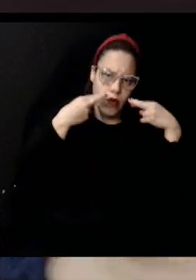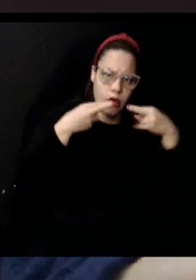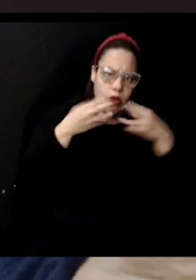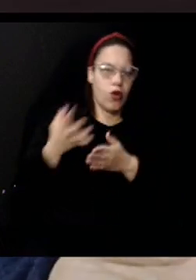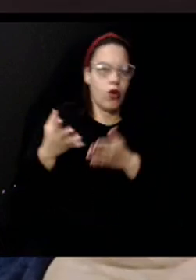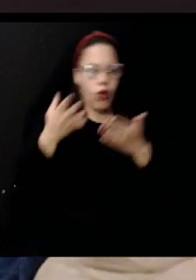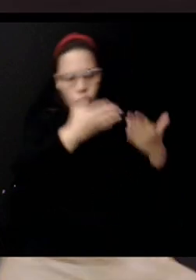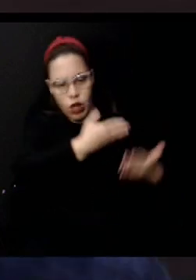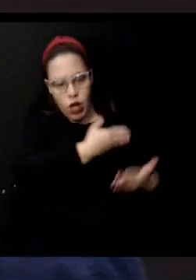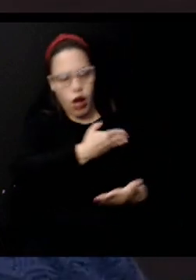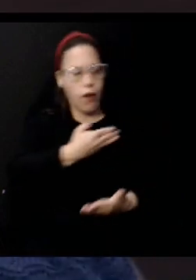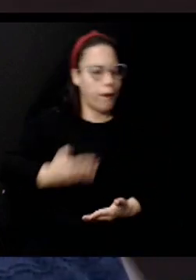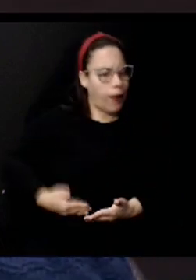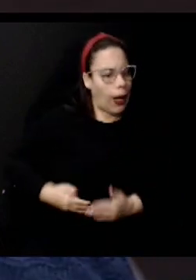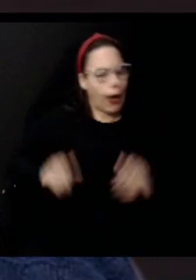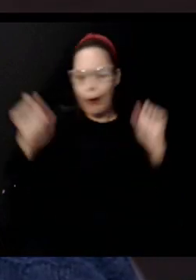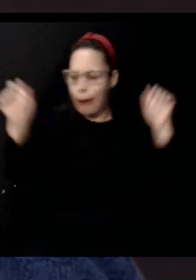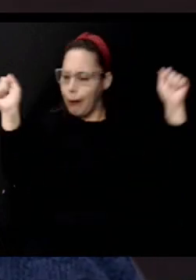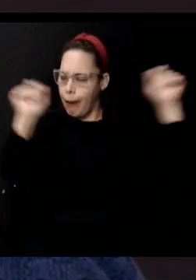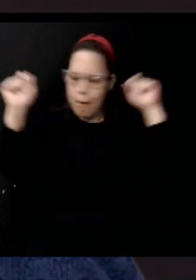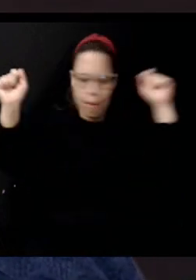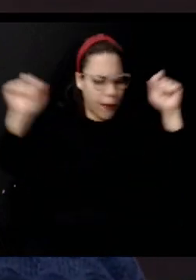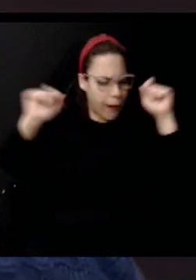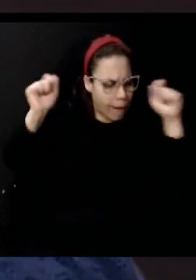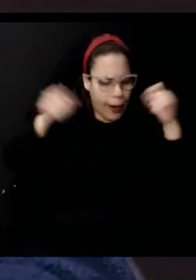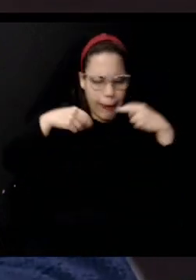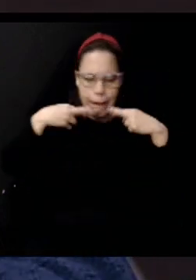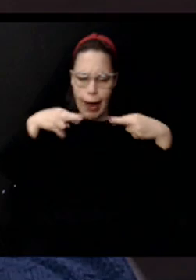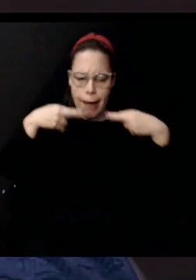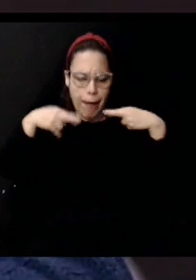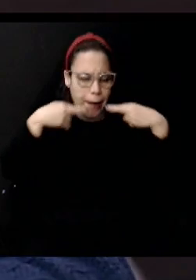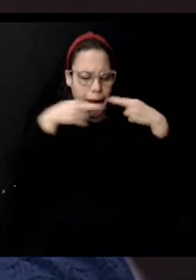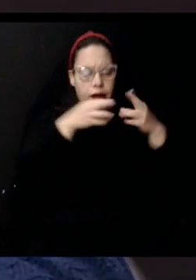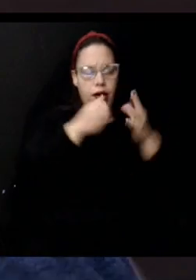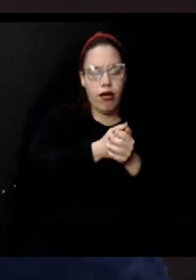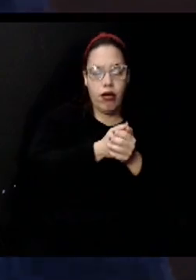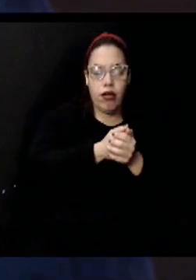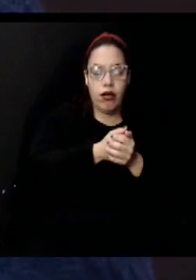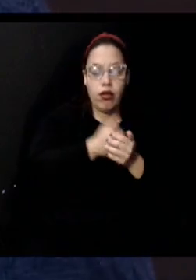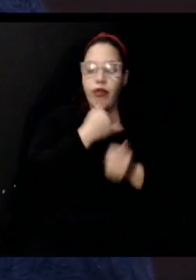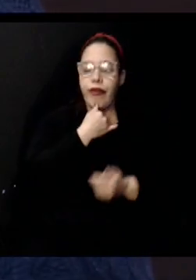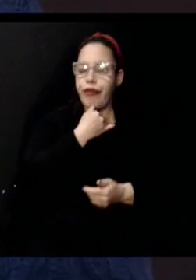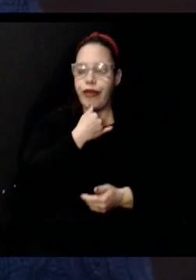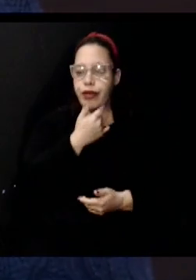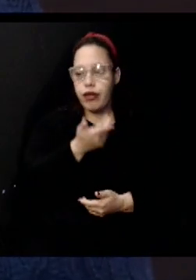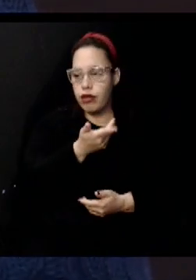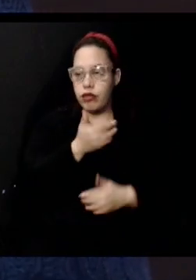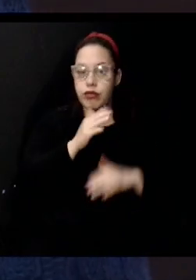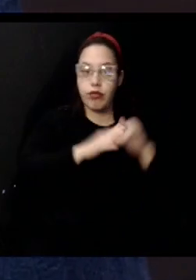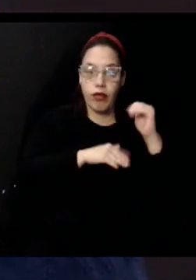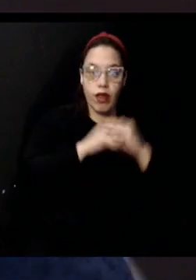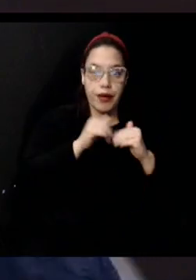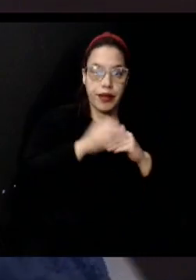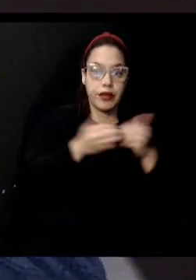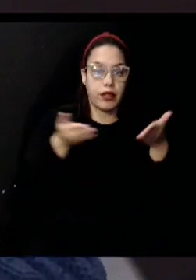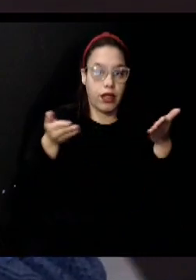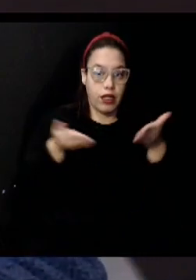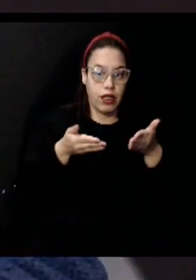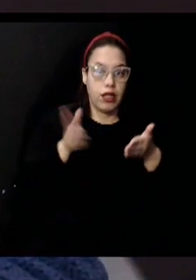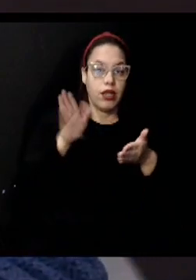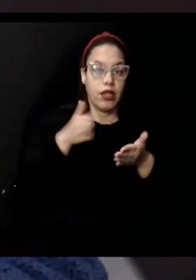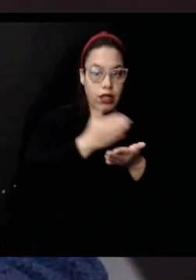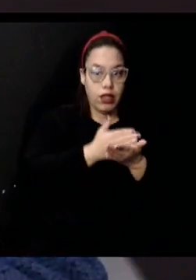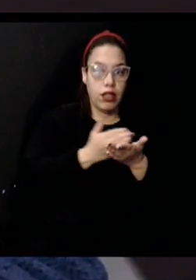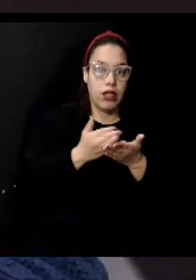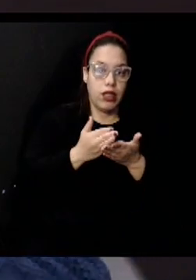né, manifestar a sua, insatisfação com aquele serviço, e aí agora já está começando a vir frota